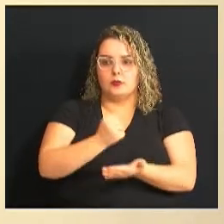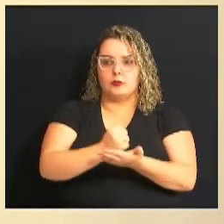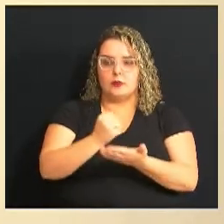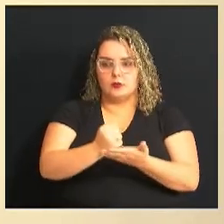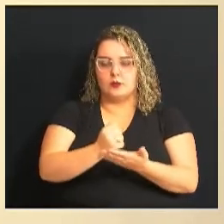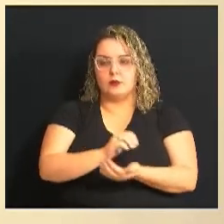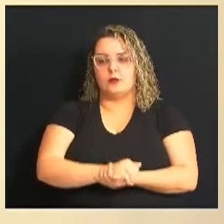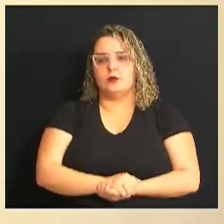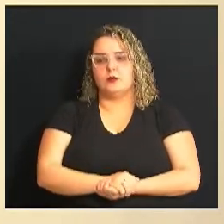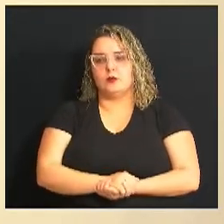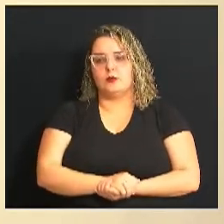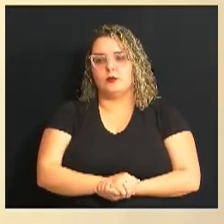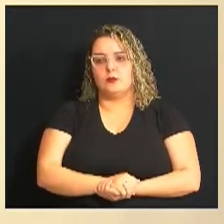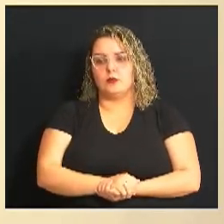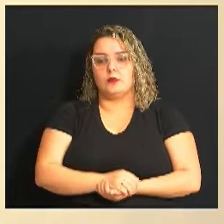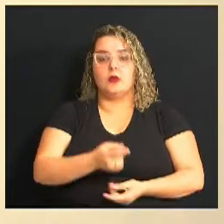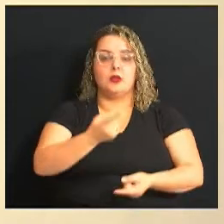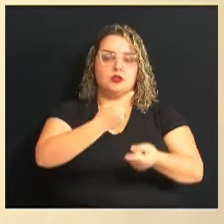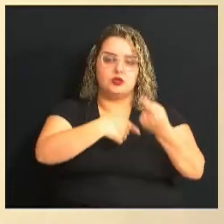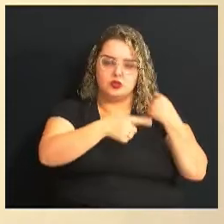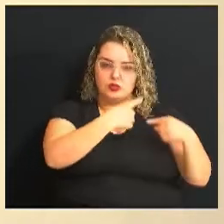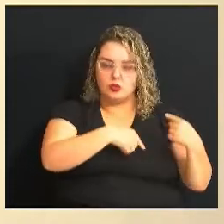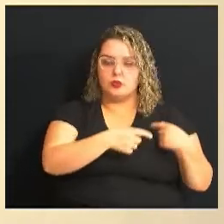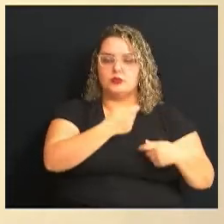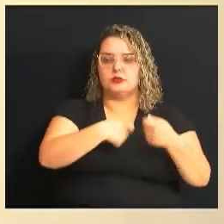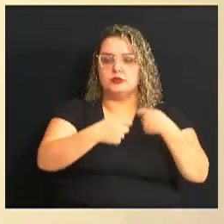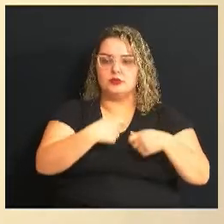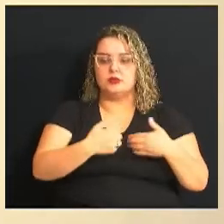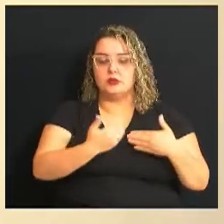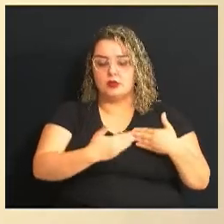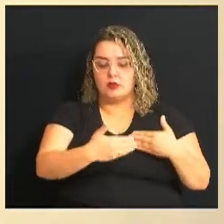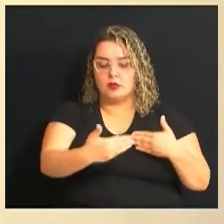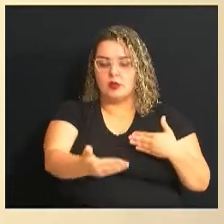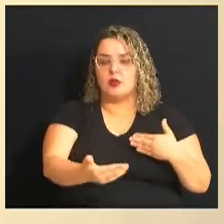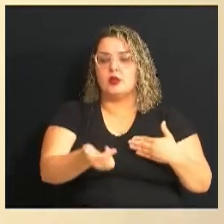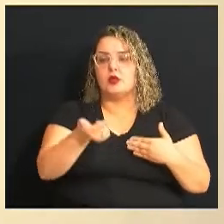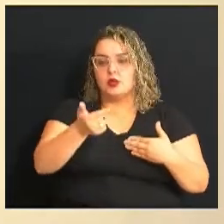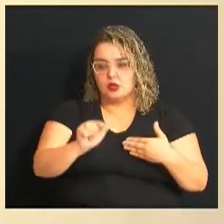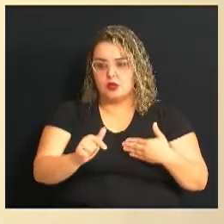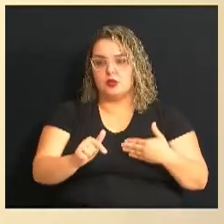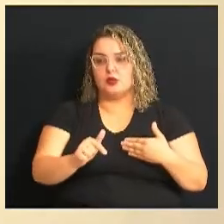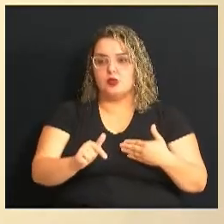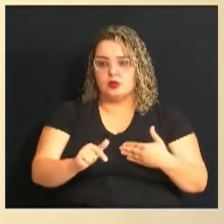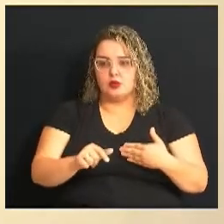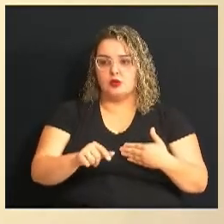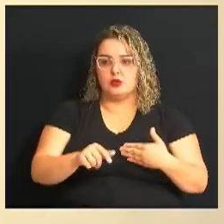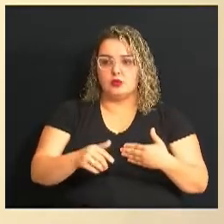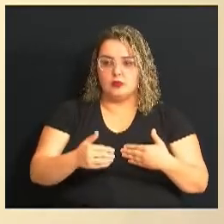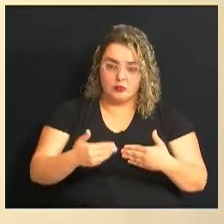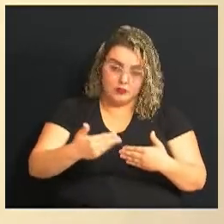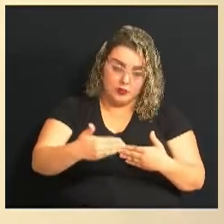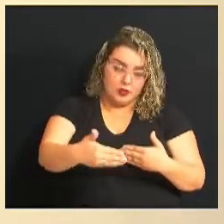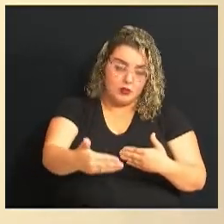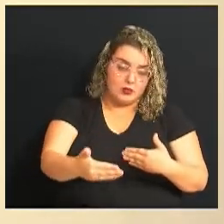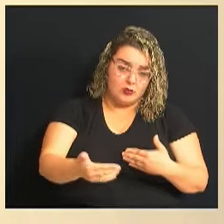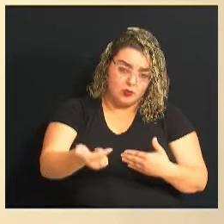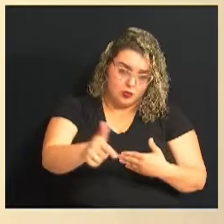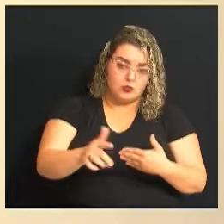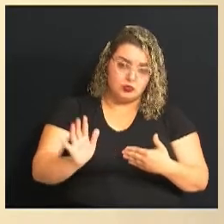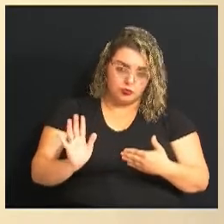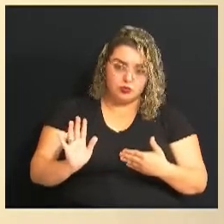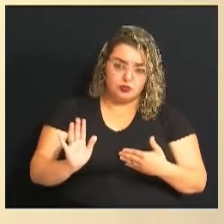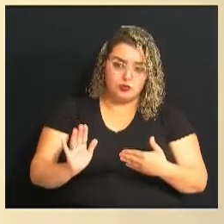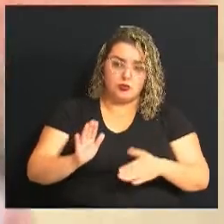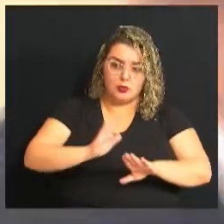de outra administração e que, porventura, estejam ainda valendo, que estejam vigentes. Então,